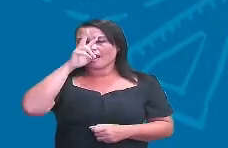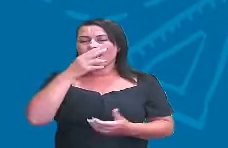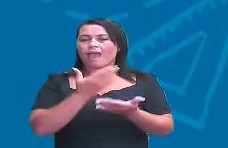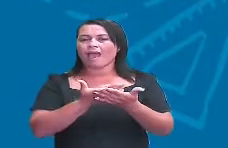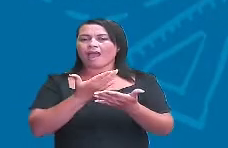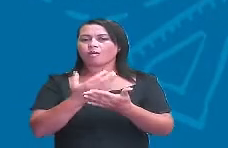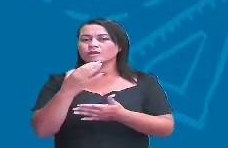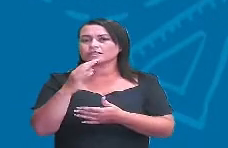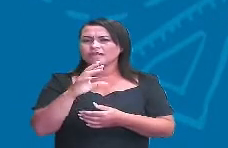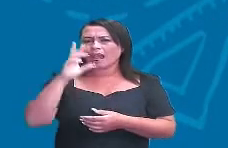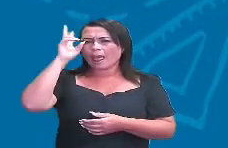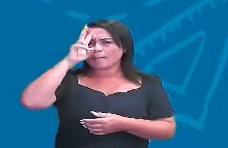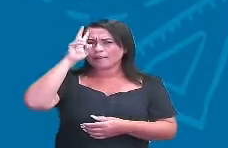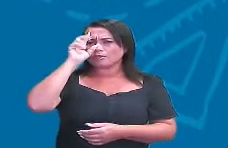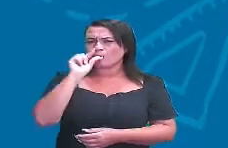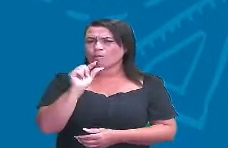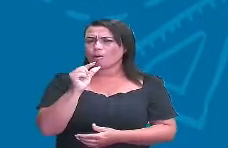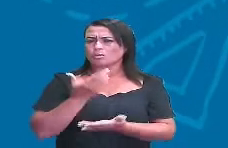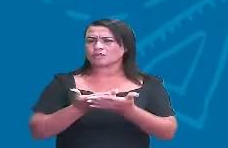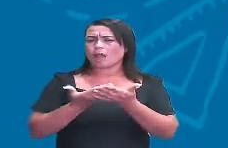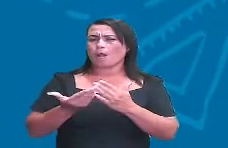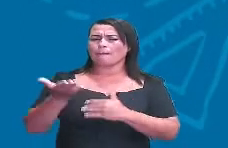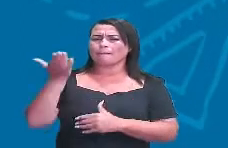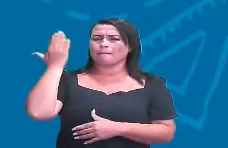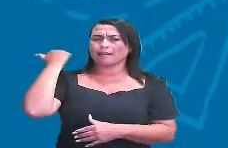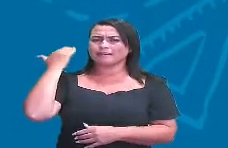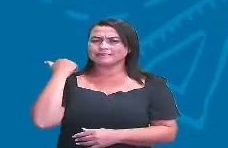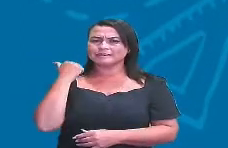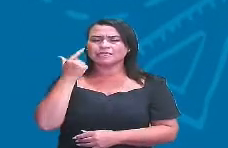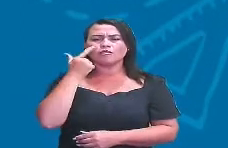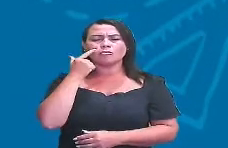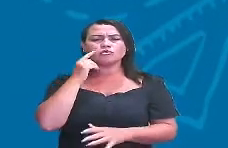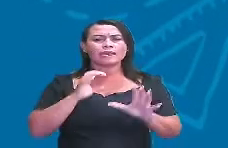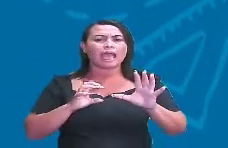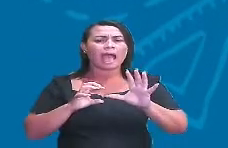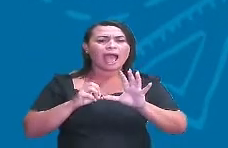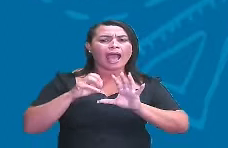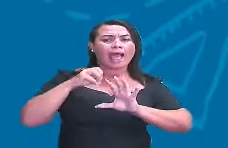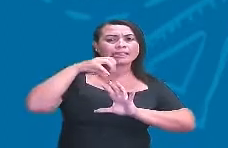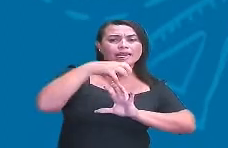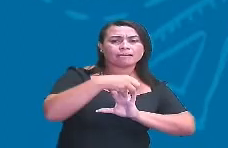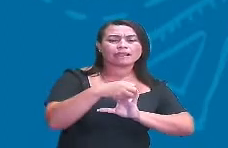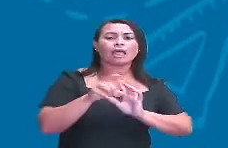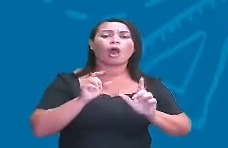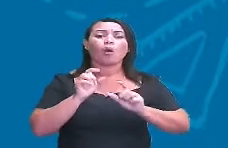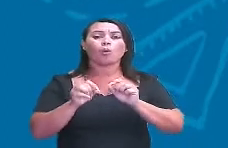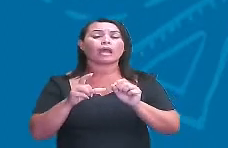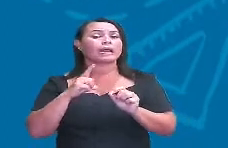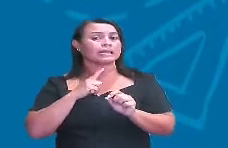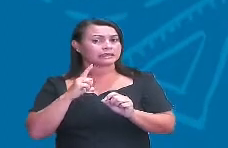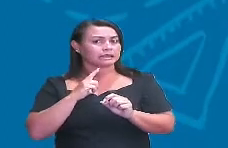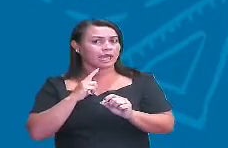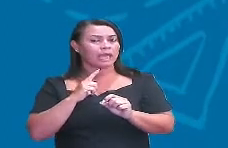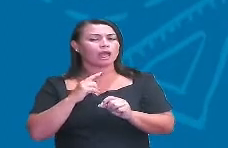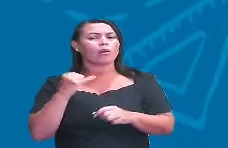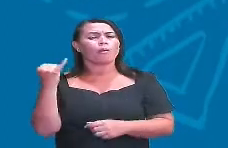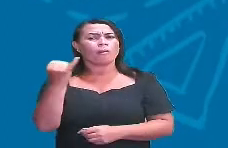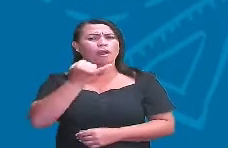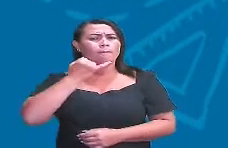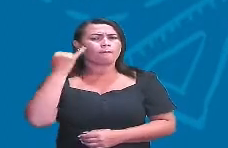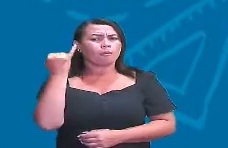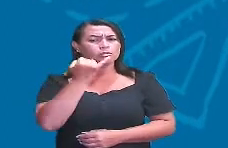última aula, a gente vai ver que a cadeia alimentar, ela consiste em um